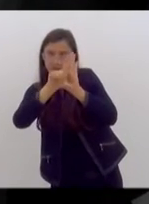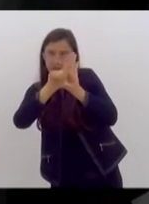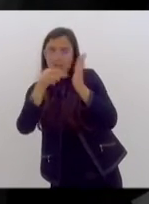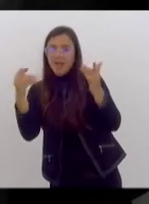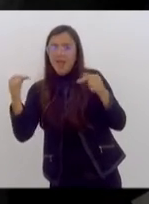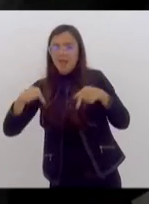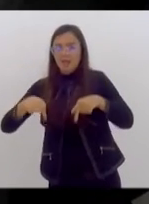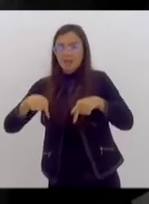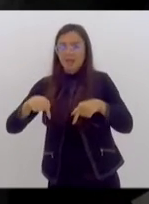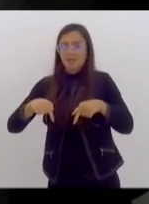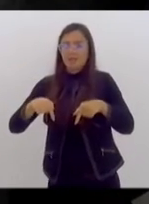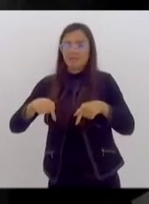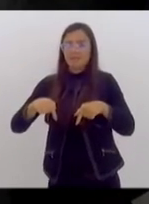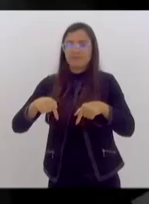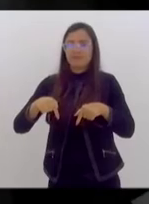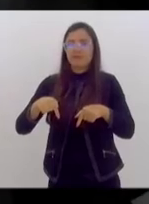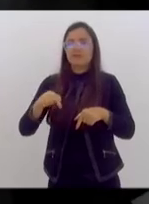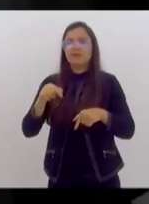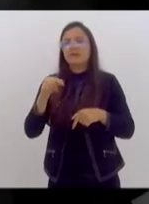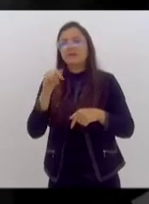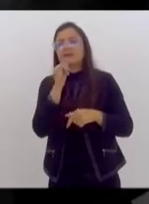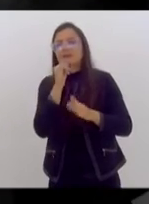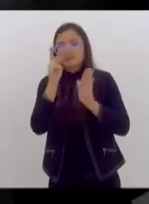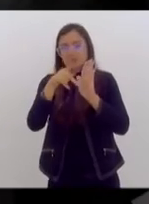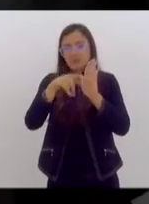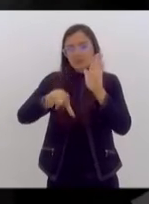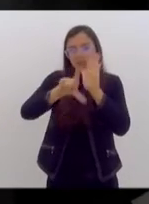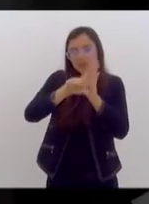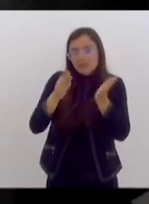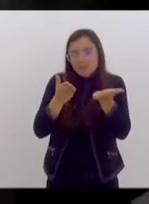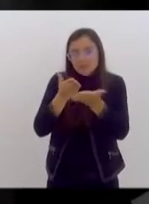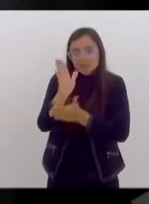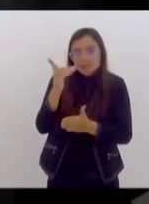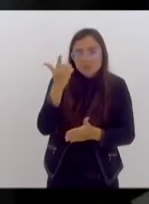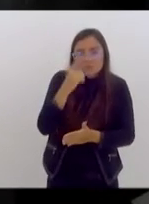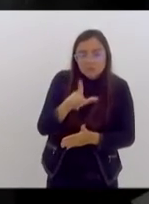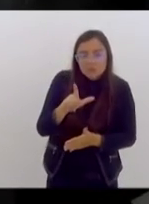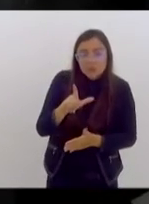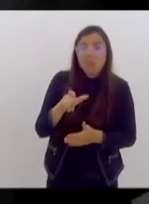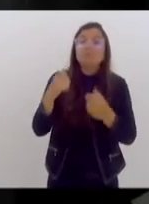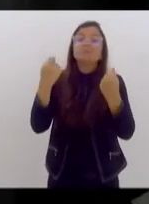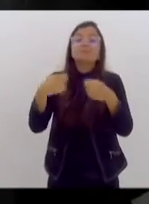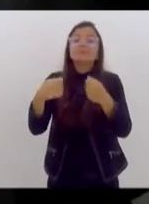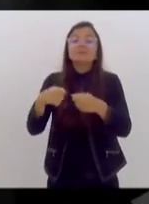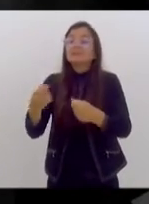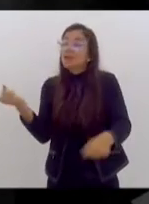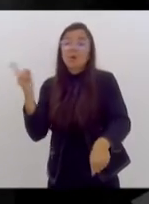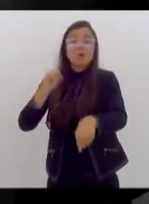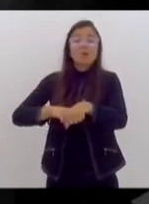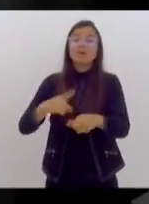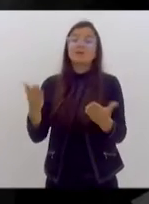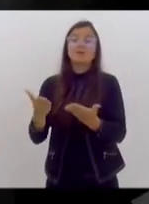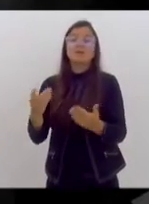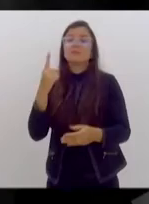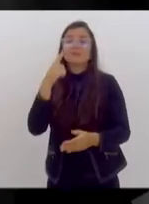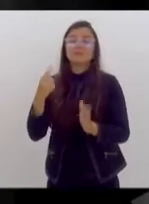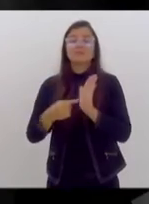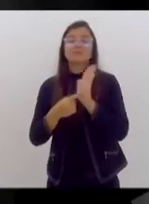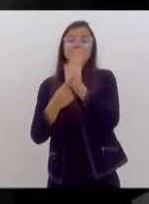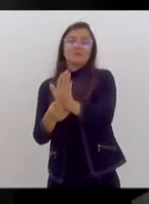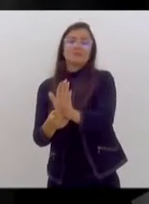se ao final forem aprovados que eles sejam imediatamente apresentados né